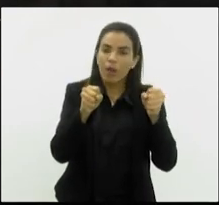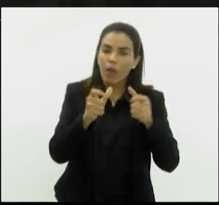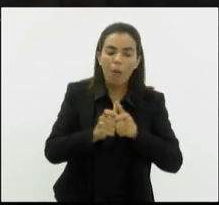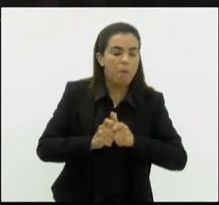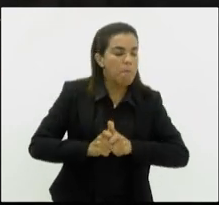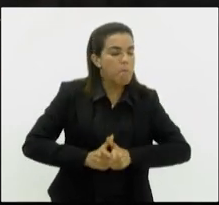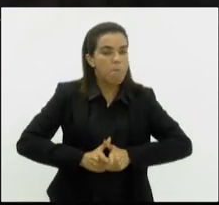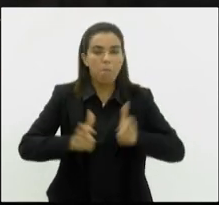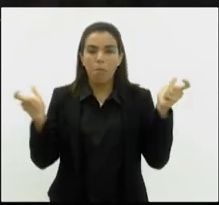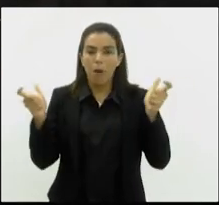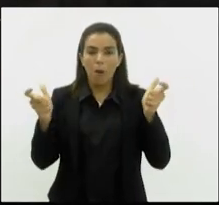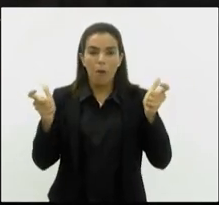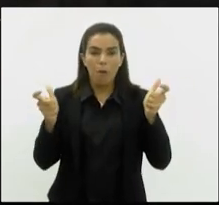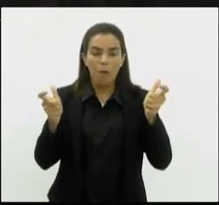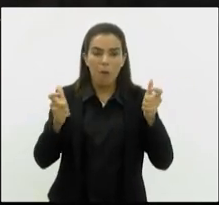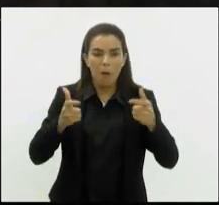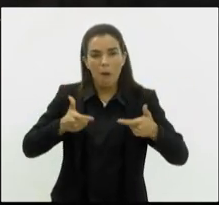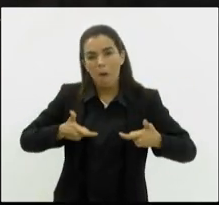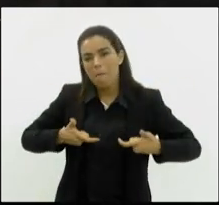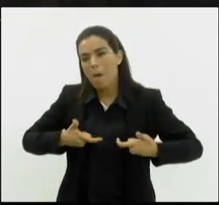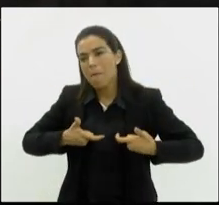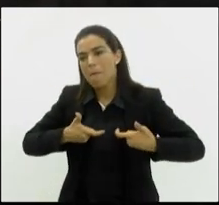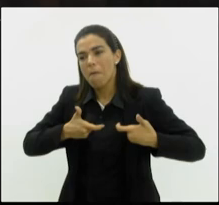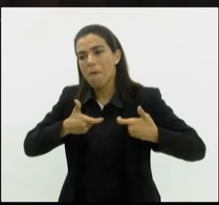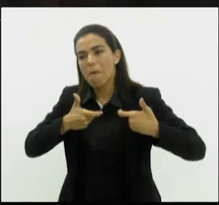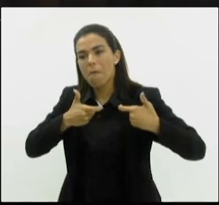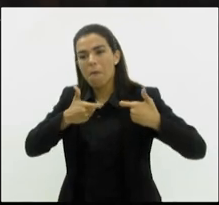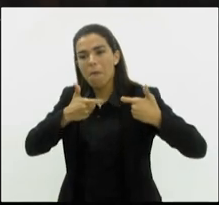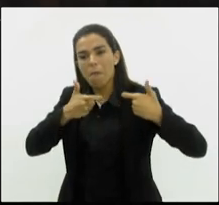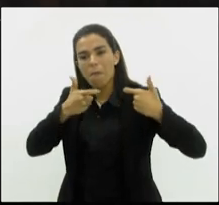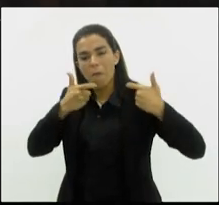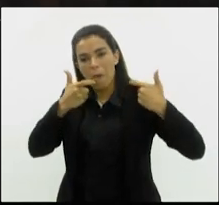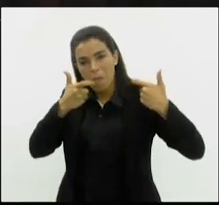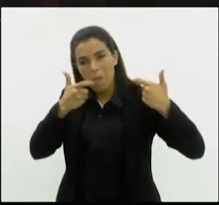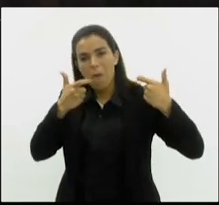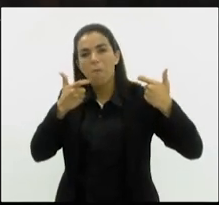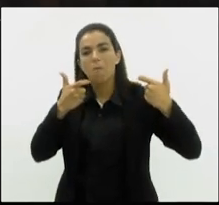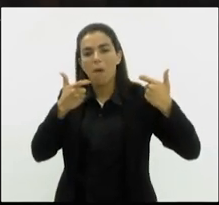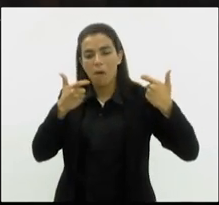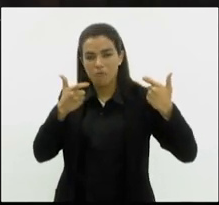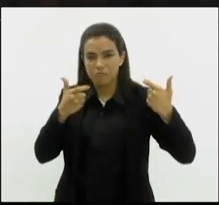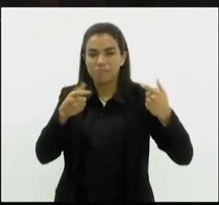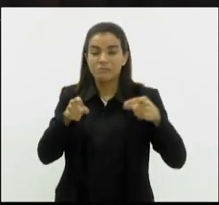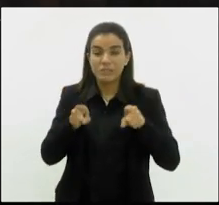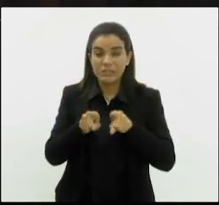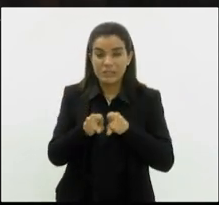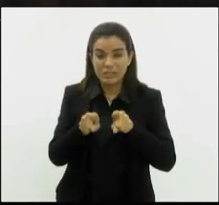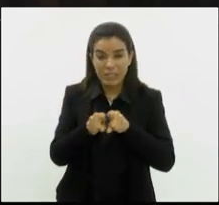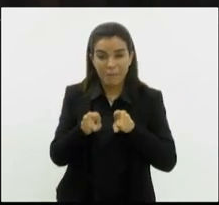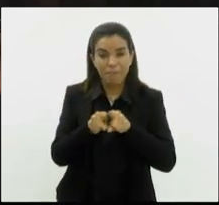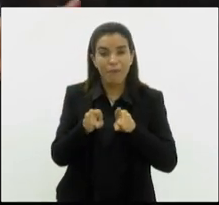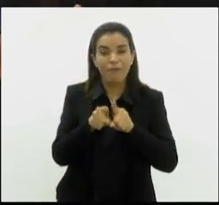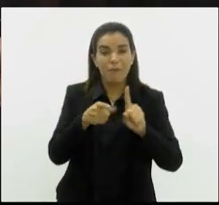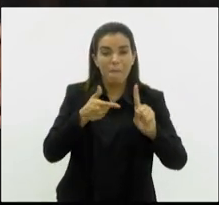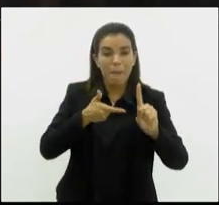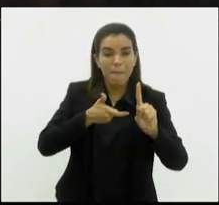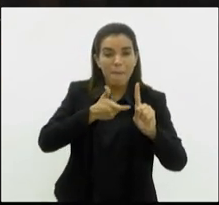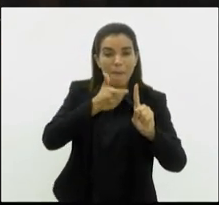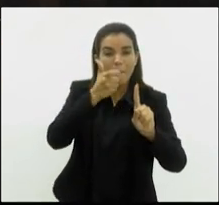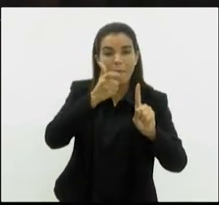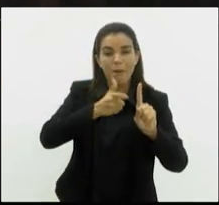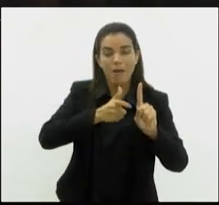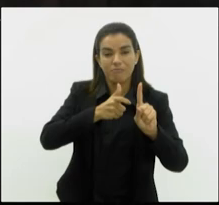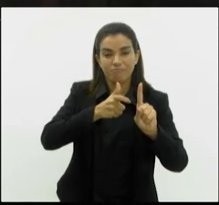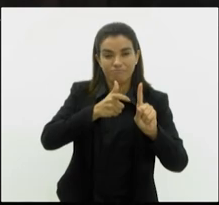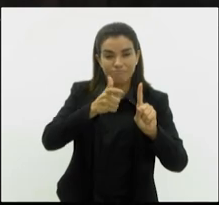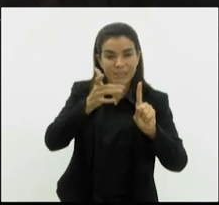volume de tiros, armas e atingimento de inocentes